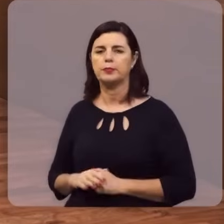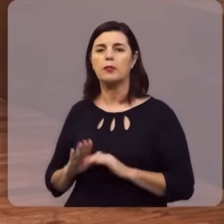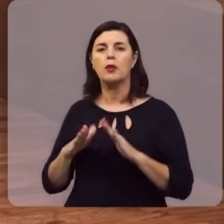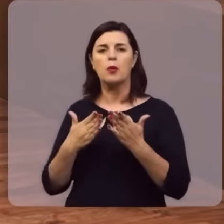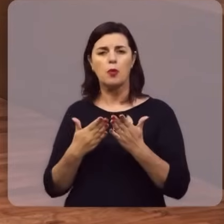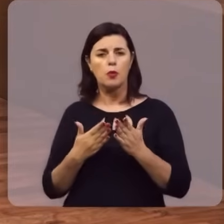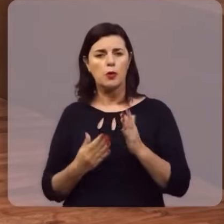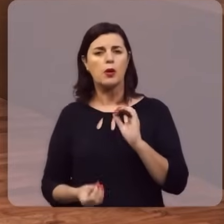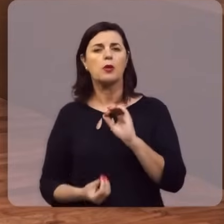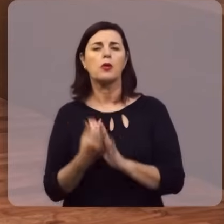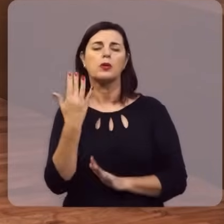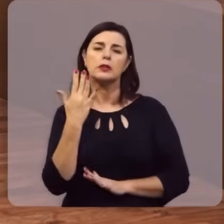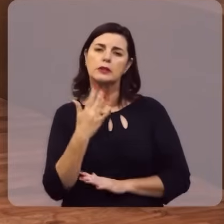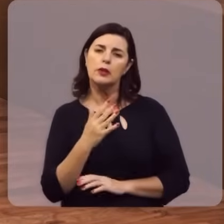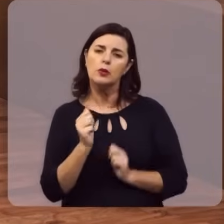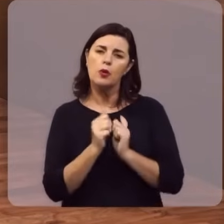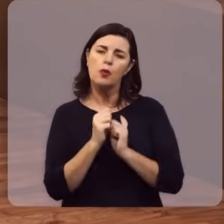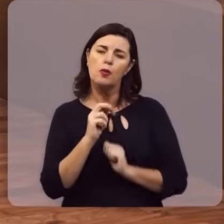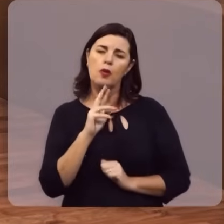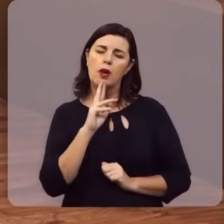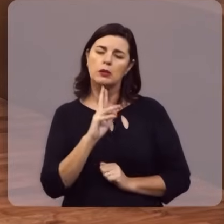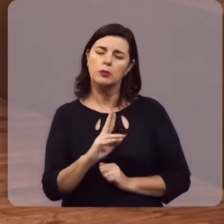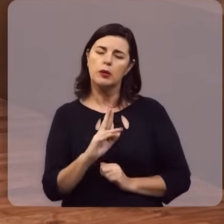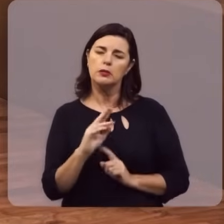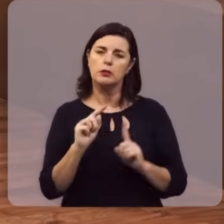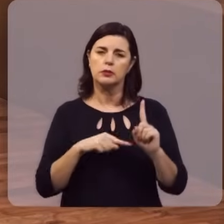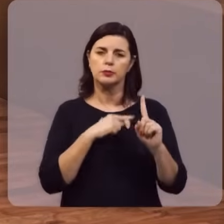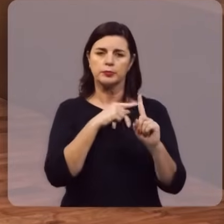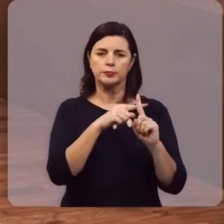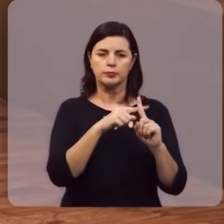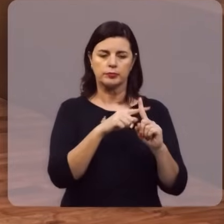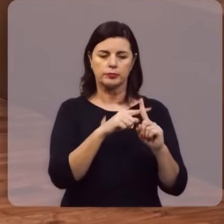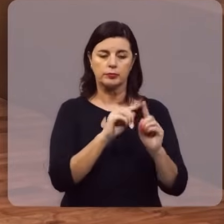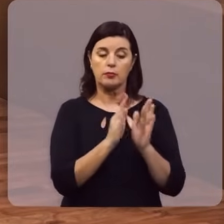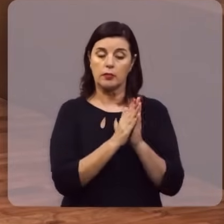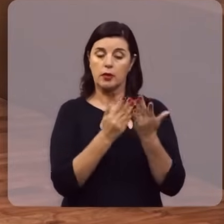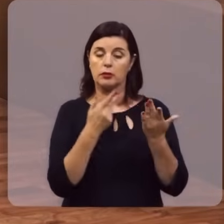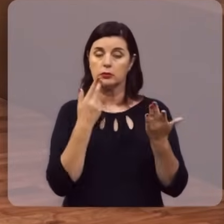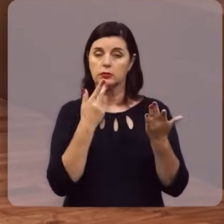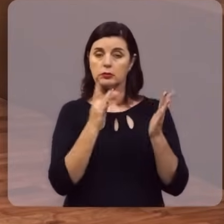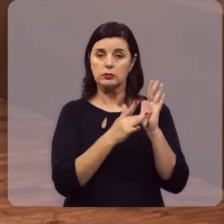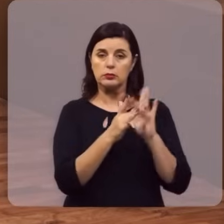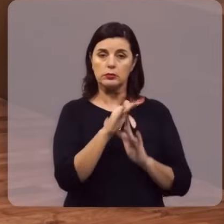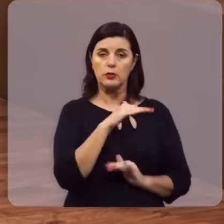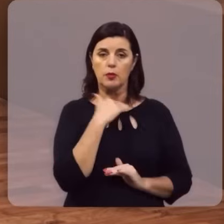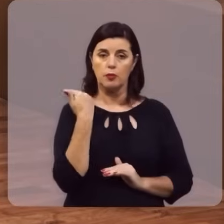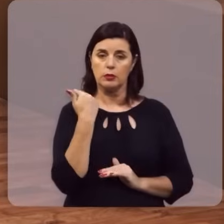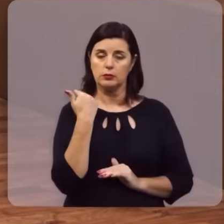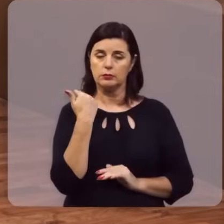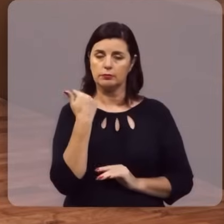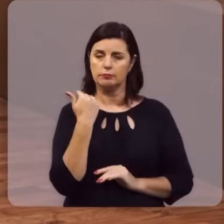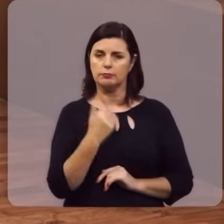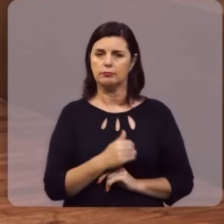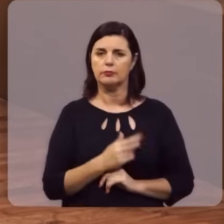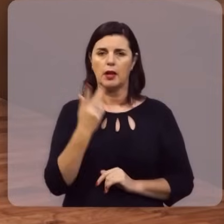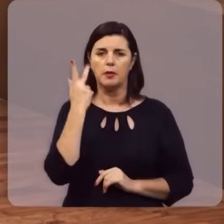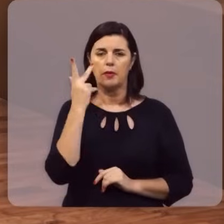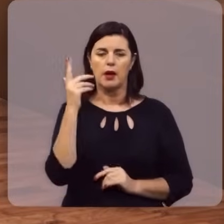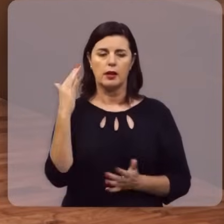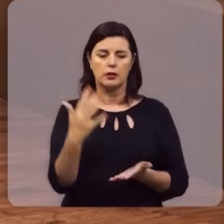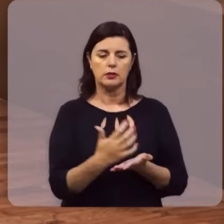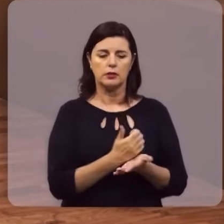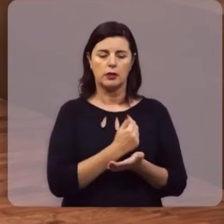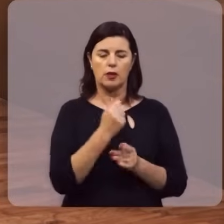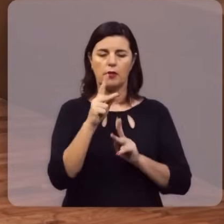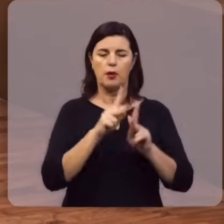qual foi o resultado da Cruz pois bem a Bíblia diz que ele morreu para